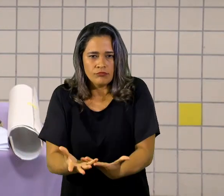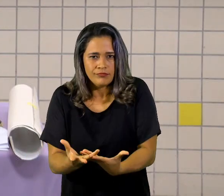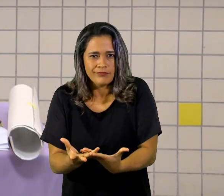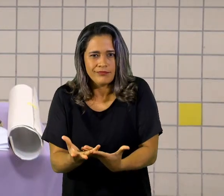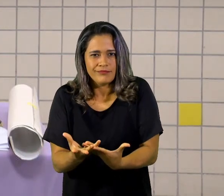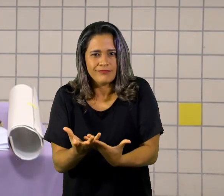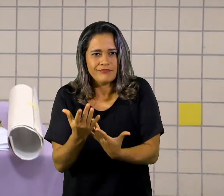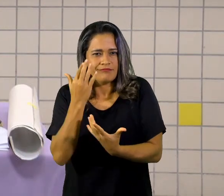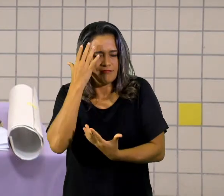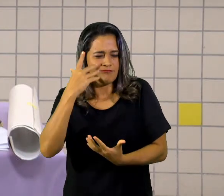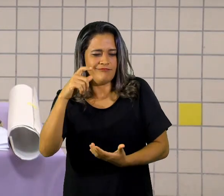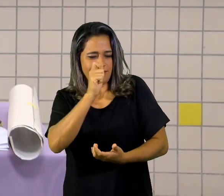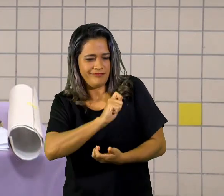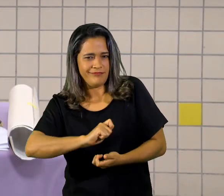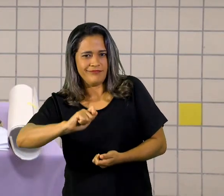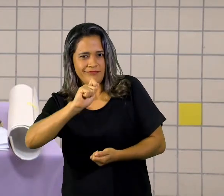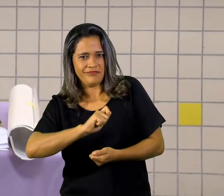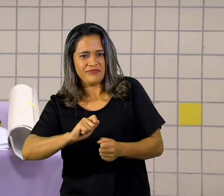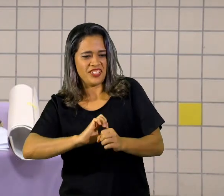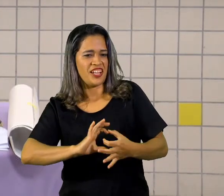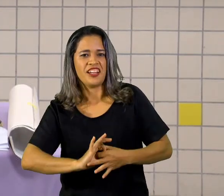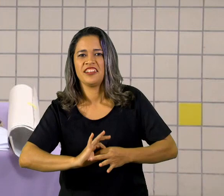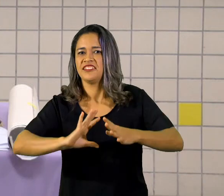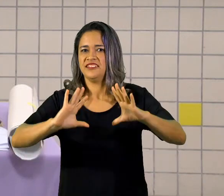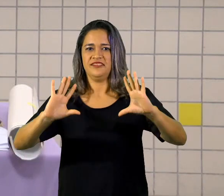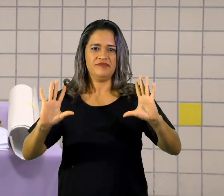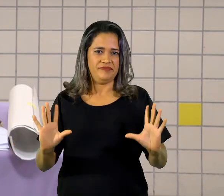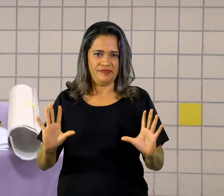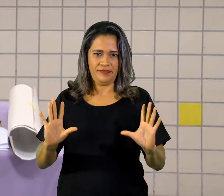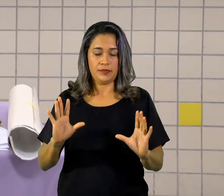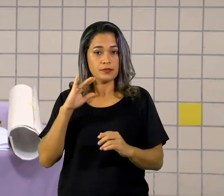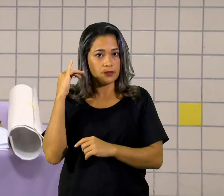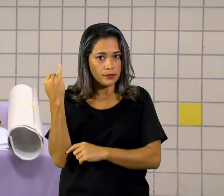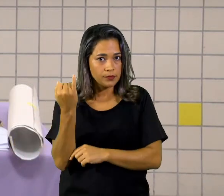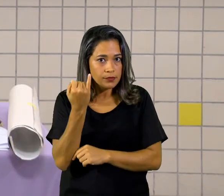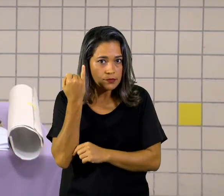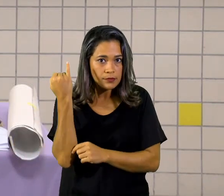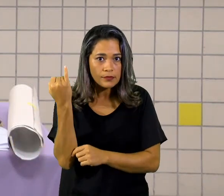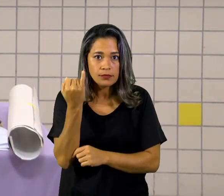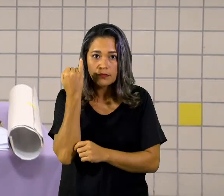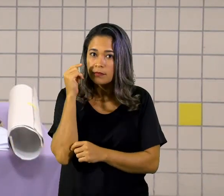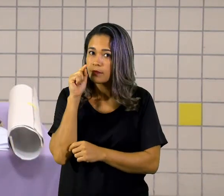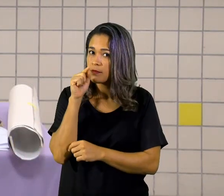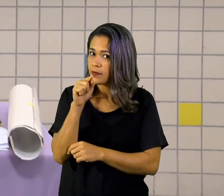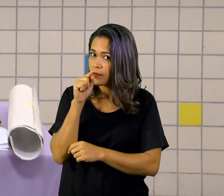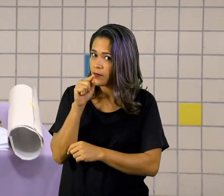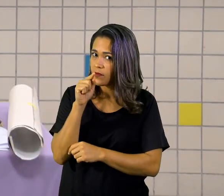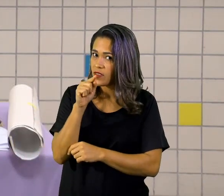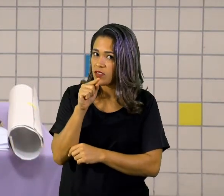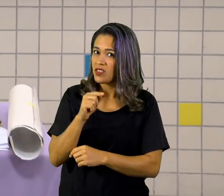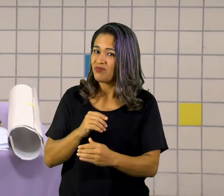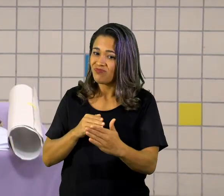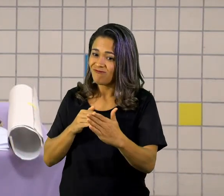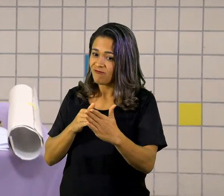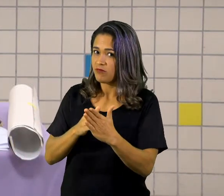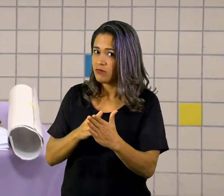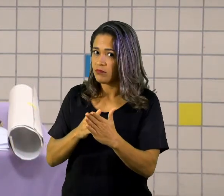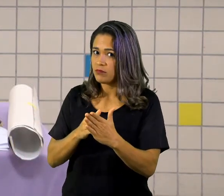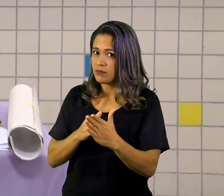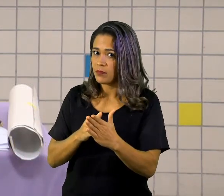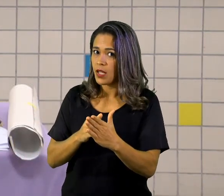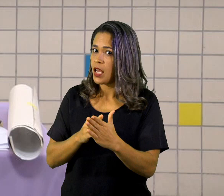expressar o seu grafismo de forma livre. É importante você não condicionar